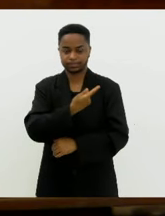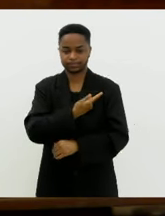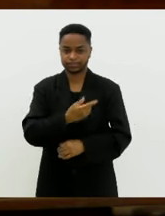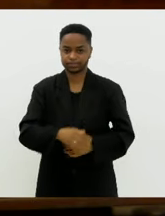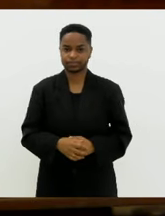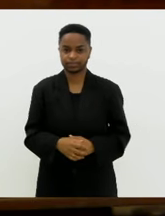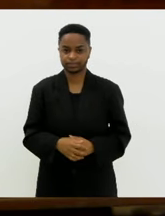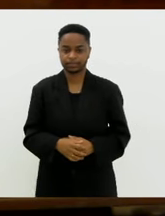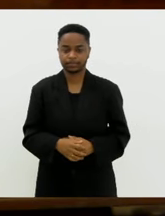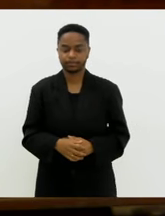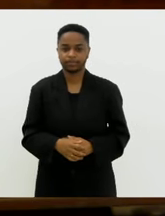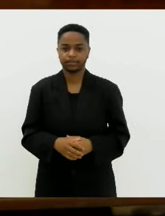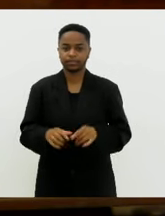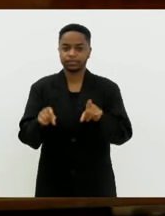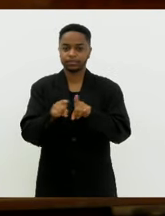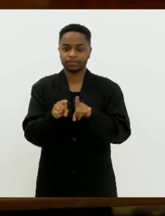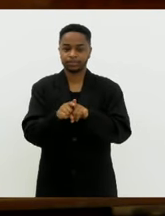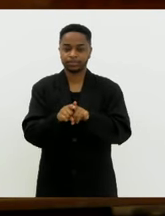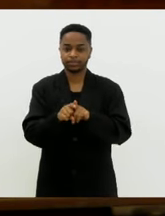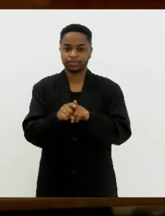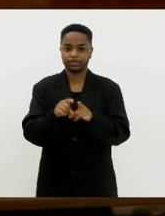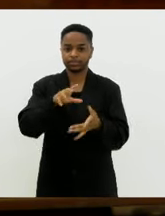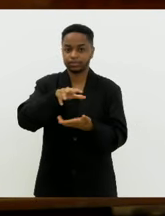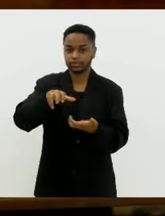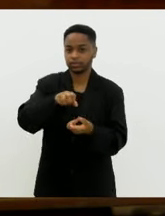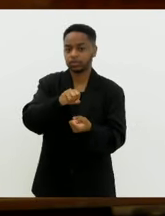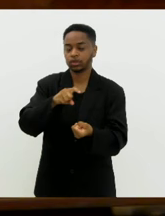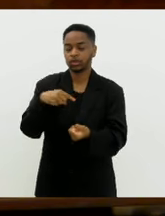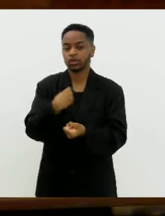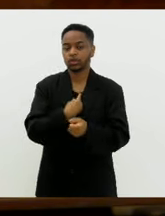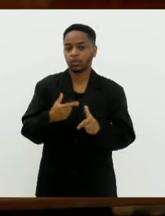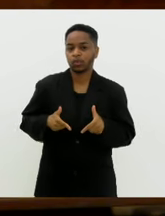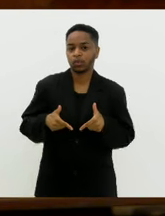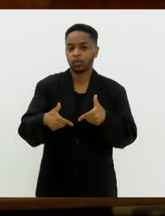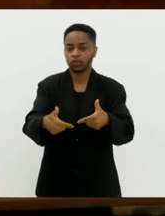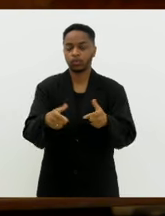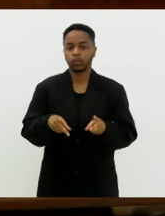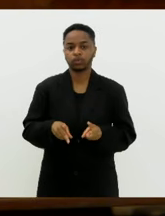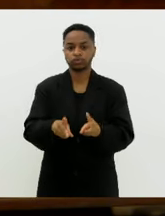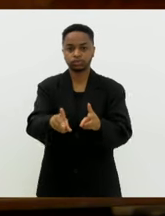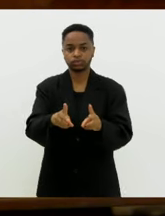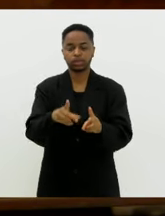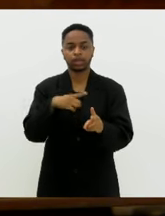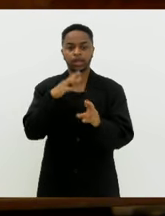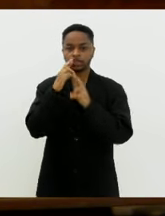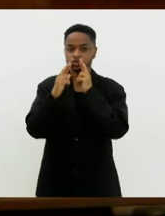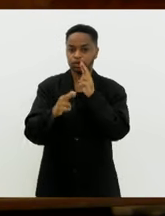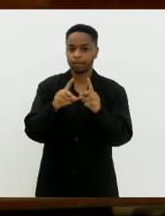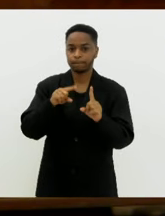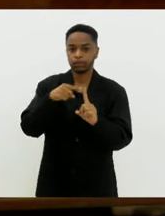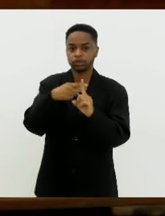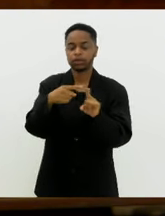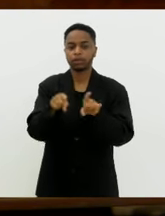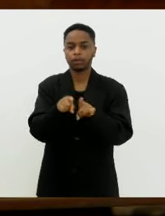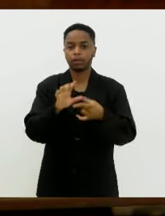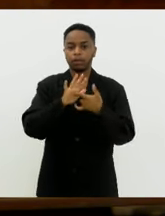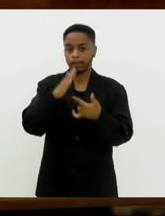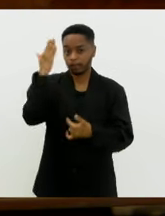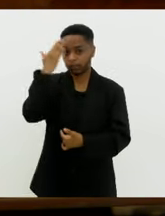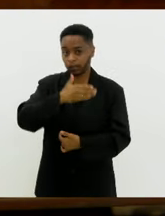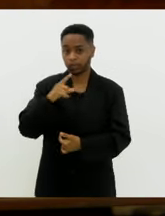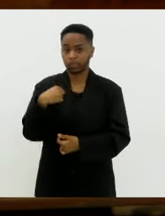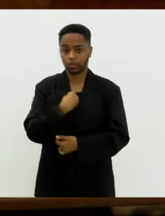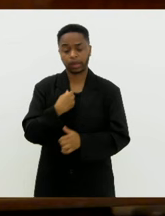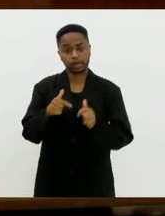Pela sustentabilidade, seguimos com ações que nos levaram a resultados positivos e que comprovam que estamos, sim, no caminho